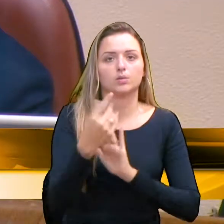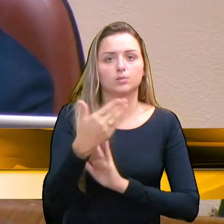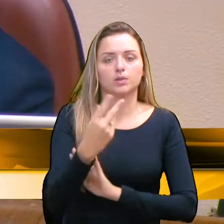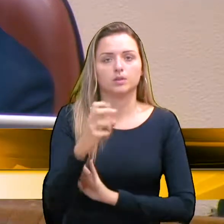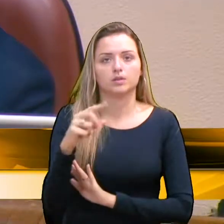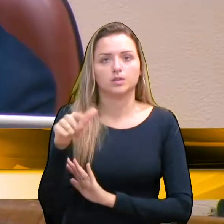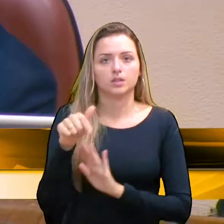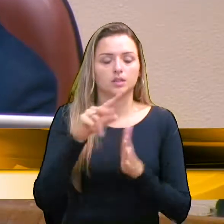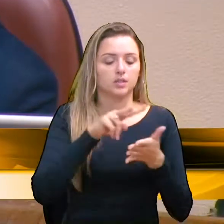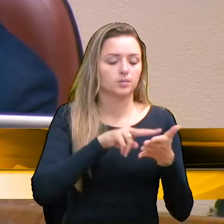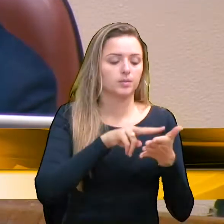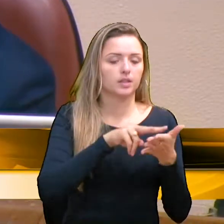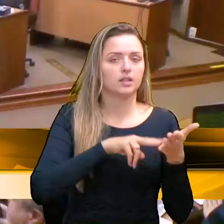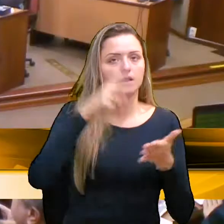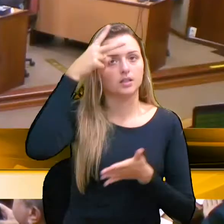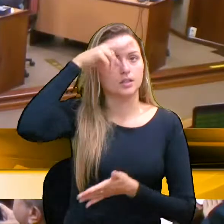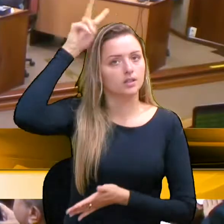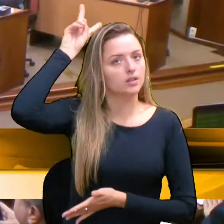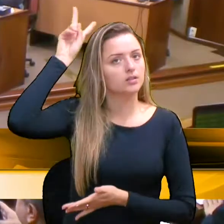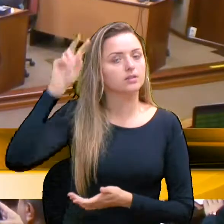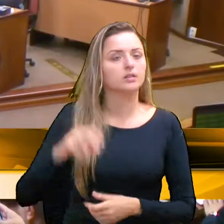vereador Edson da Rosa, em primeira discussão.